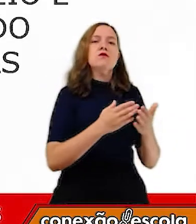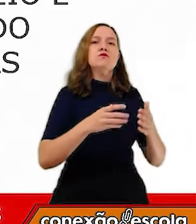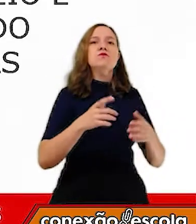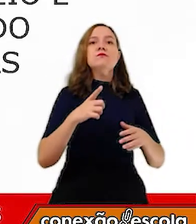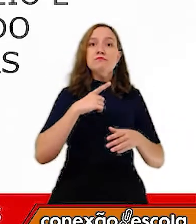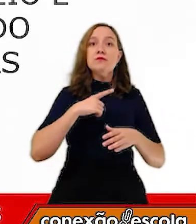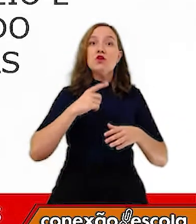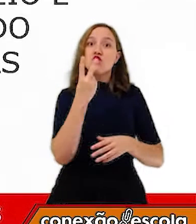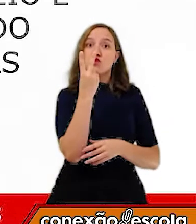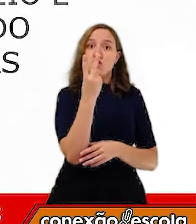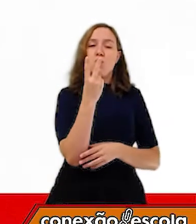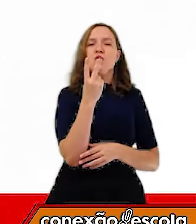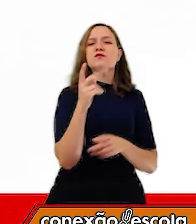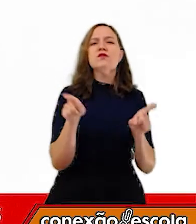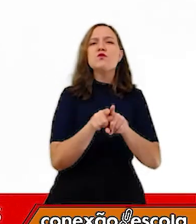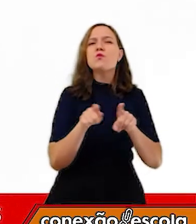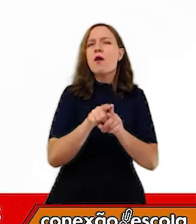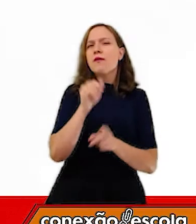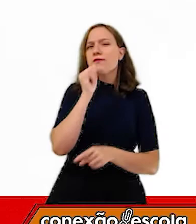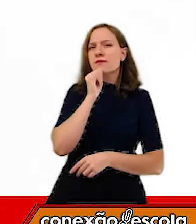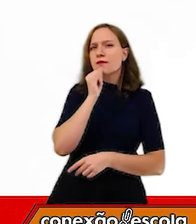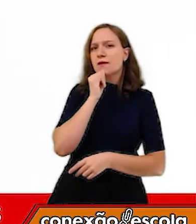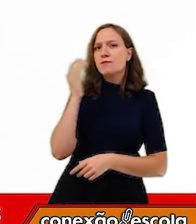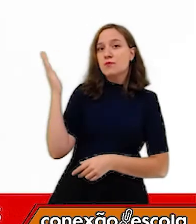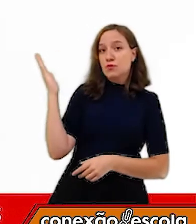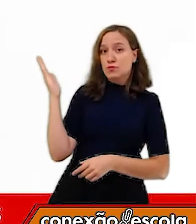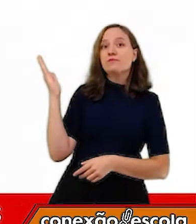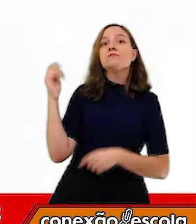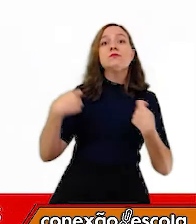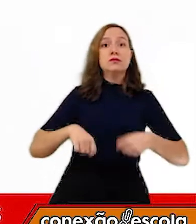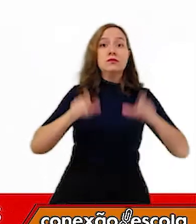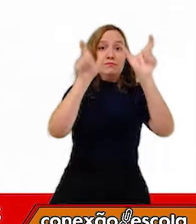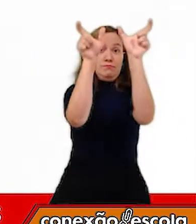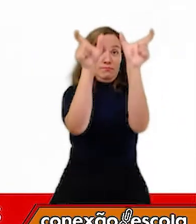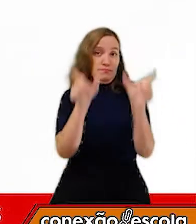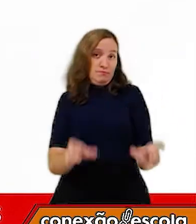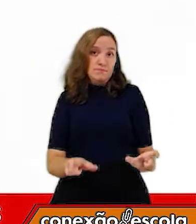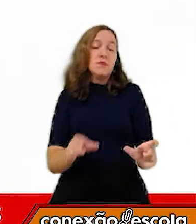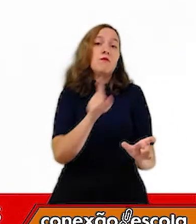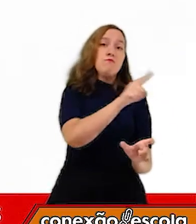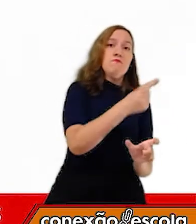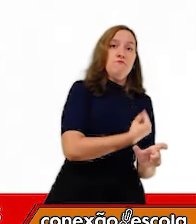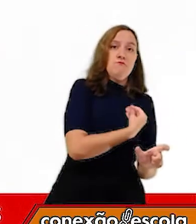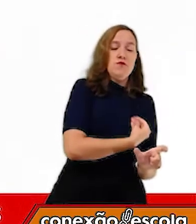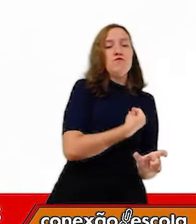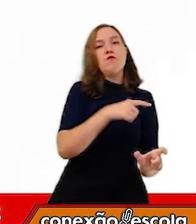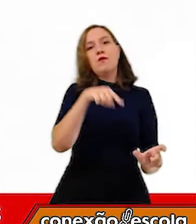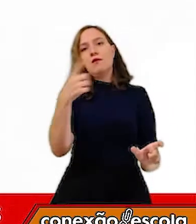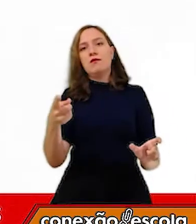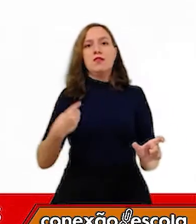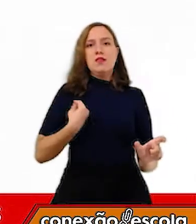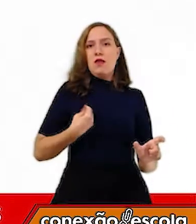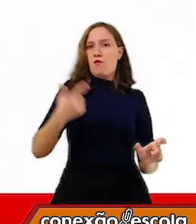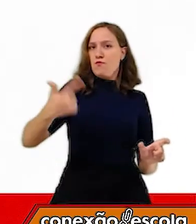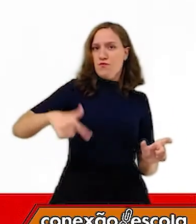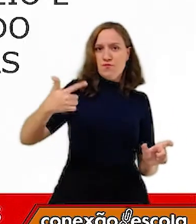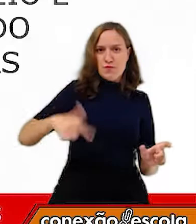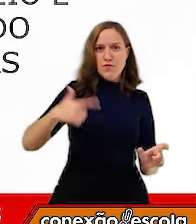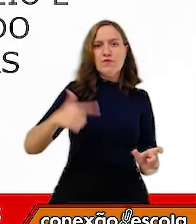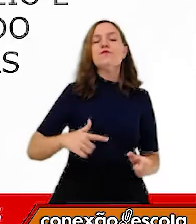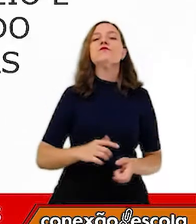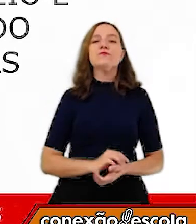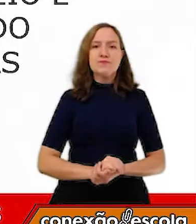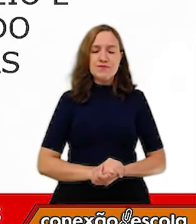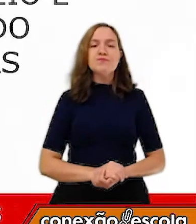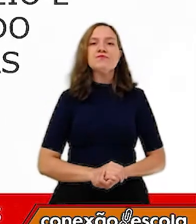divide igual eu fiz aqui, ó. Aqui, tá vendo? Uma parte os seres vivos, na outra parte os elementos